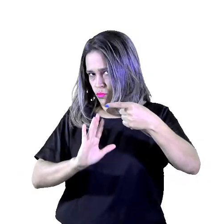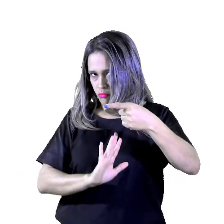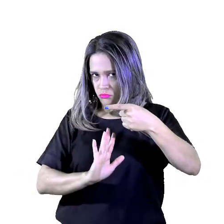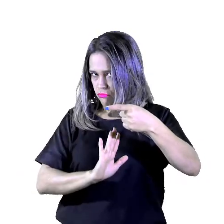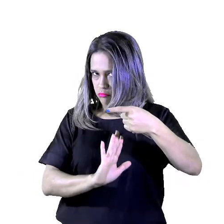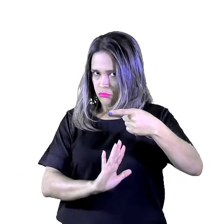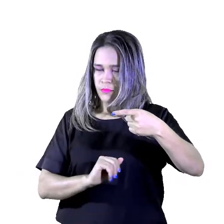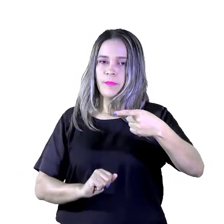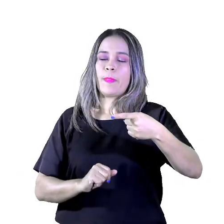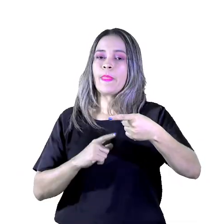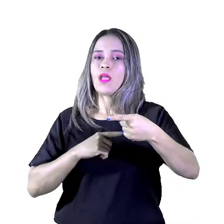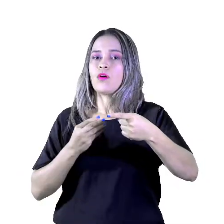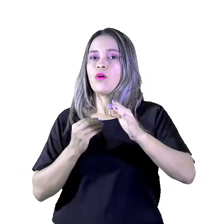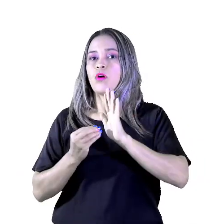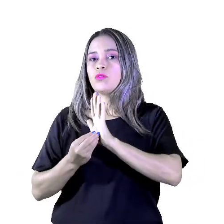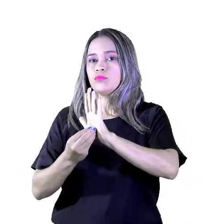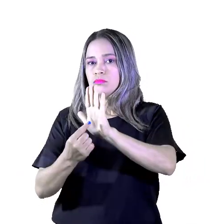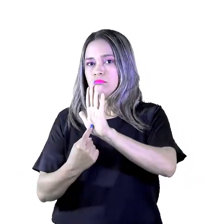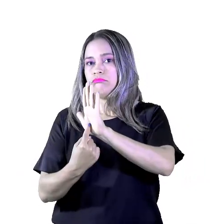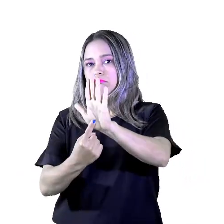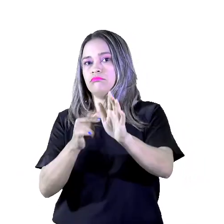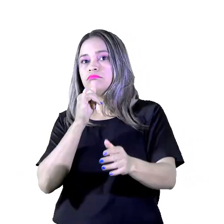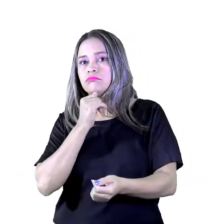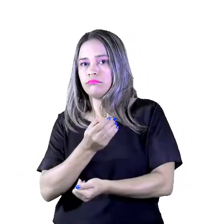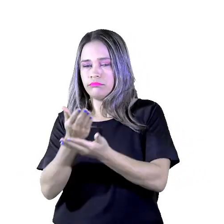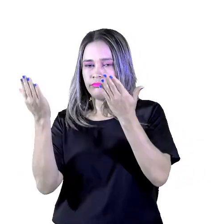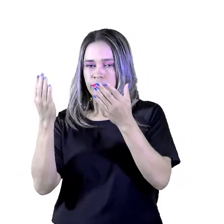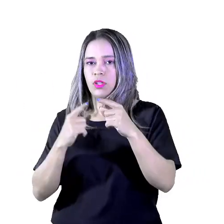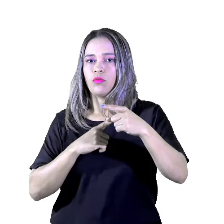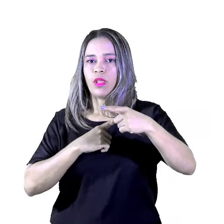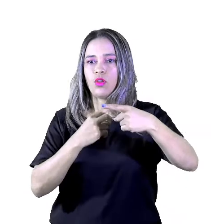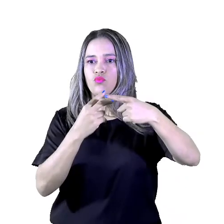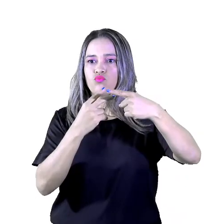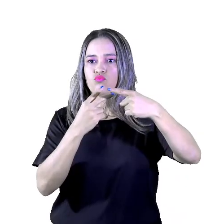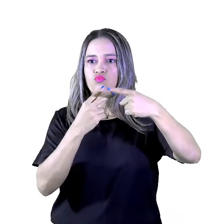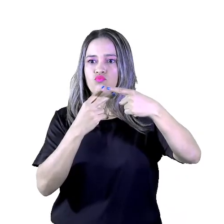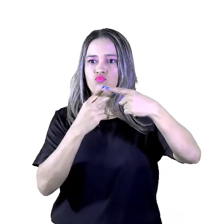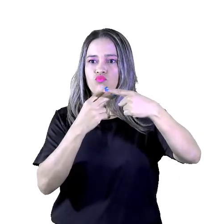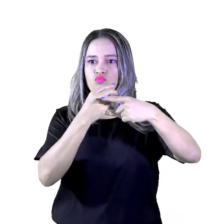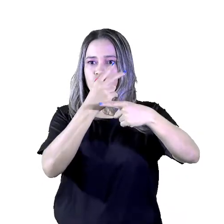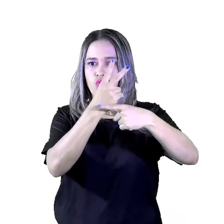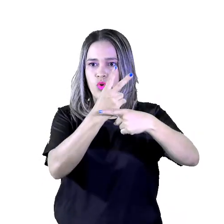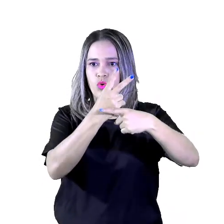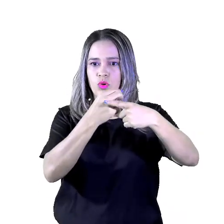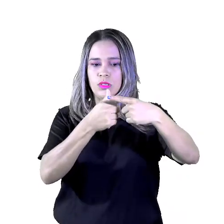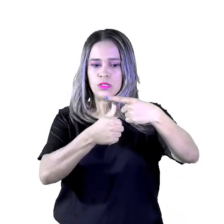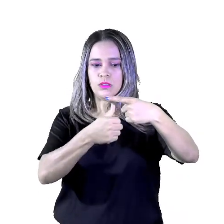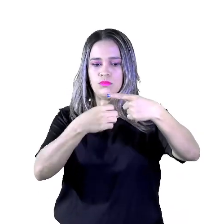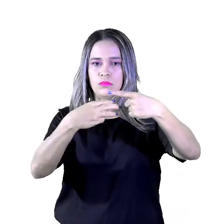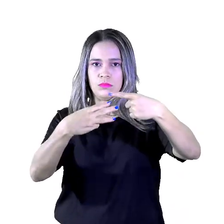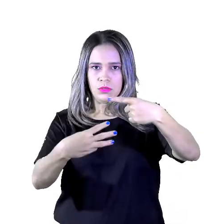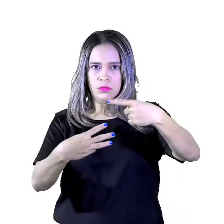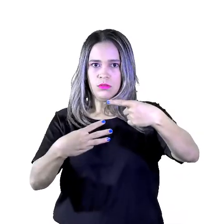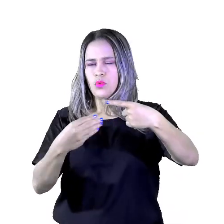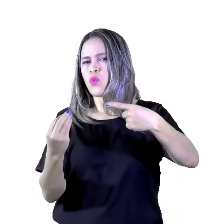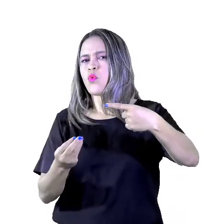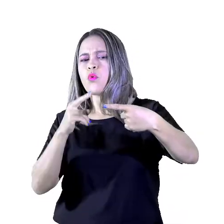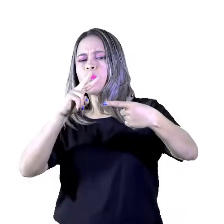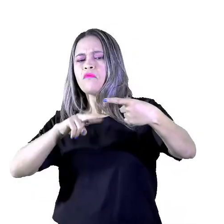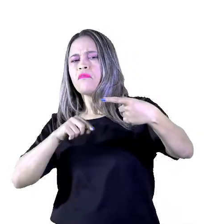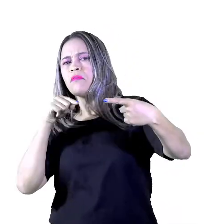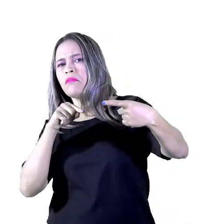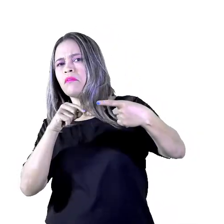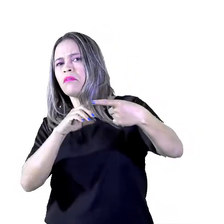aí exemplos para vocês. Eu tenho 2 e o 13. Então, como que eu vou ler essa